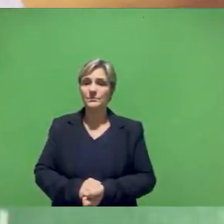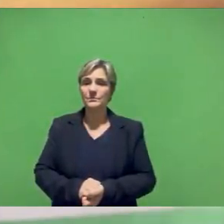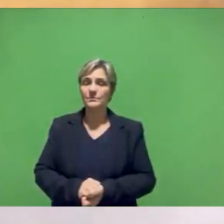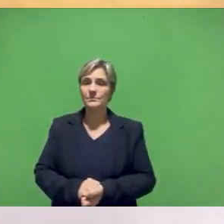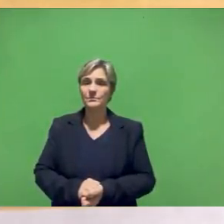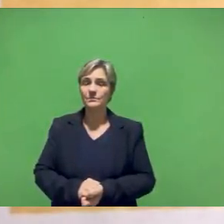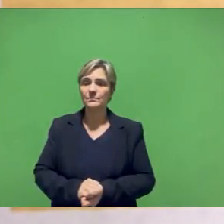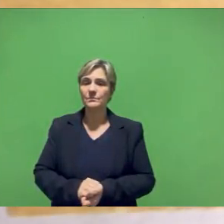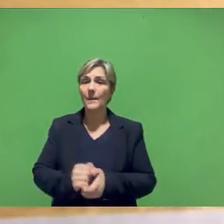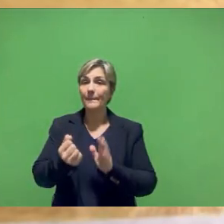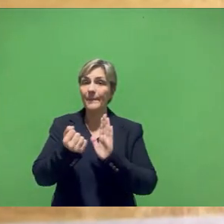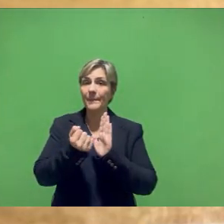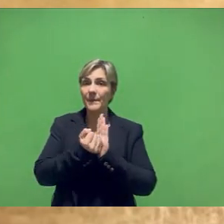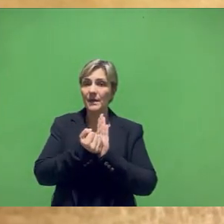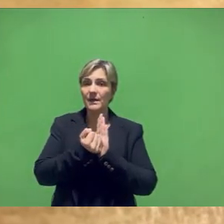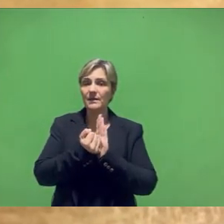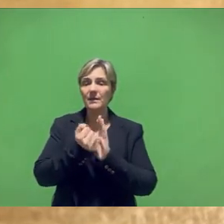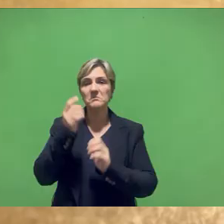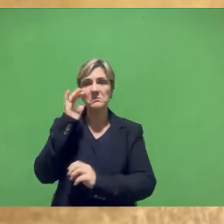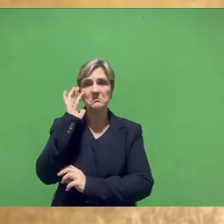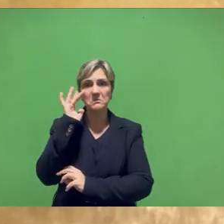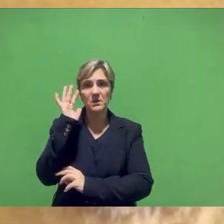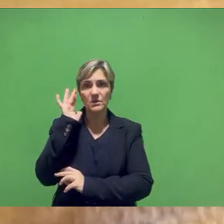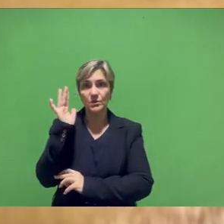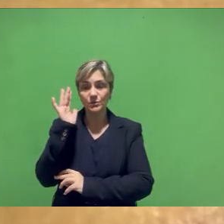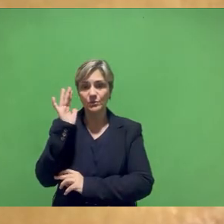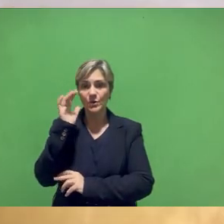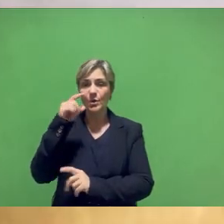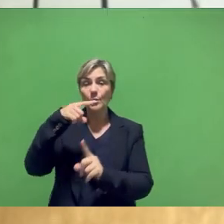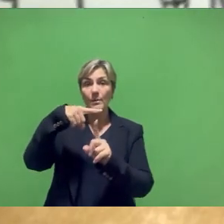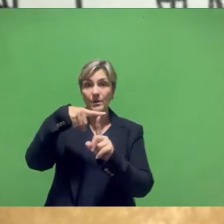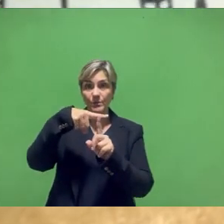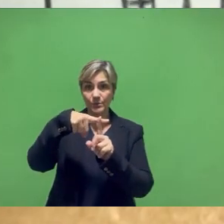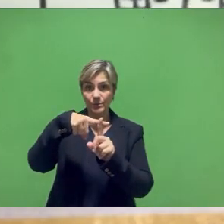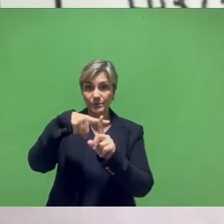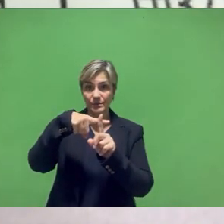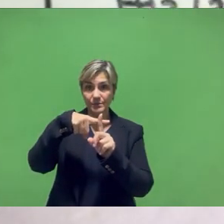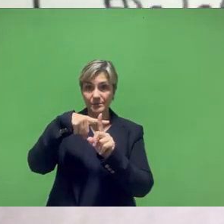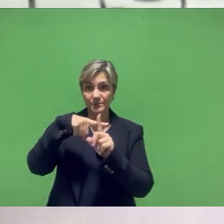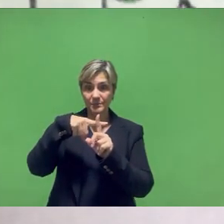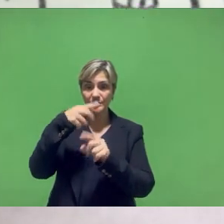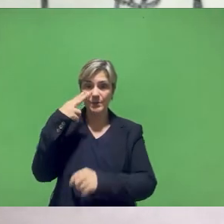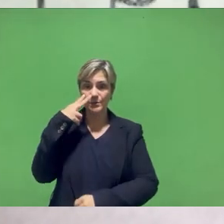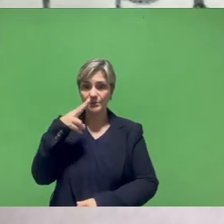se marca assim, ó, imagina, né? Como se fosse uma cruz.